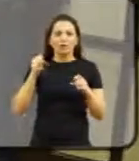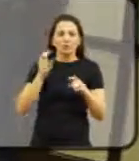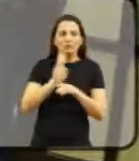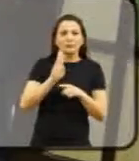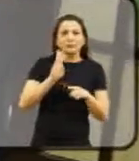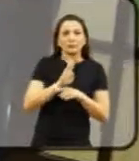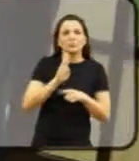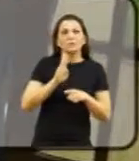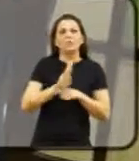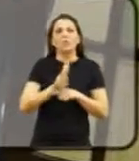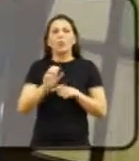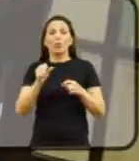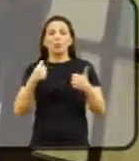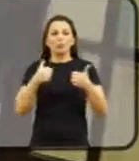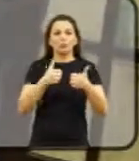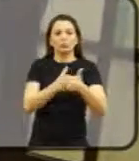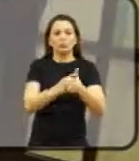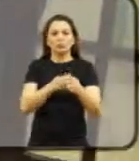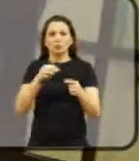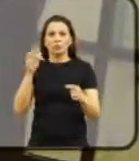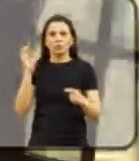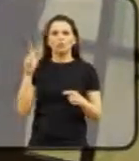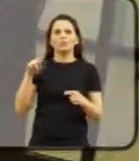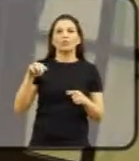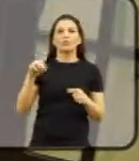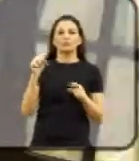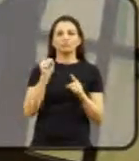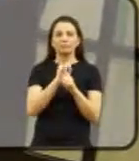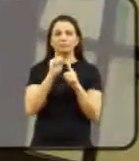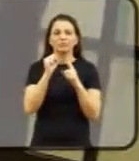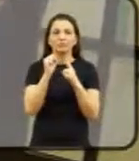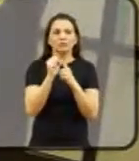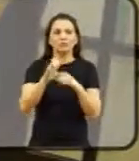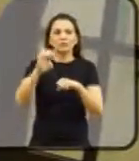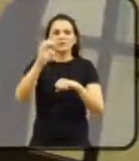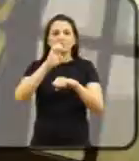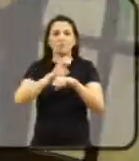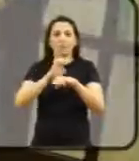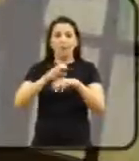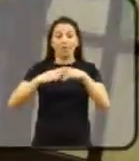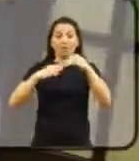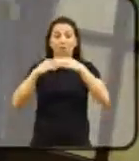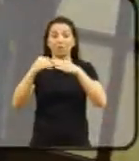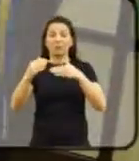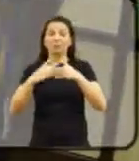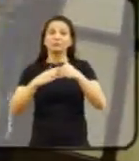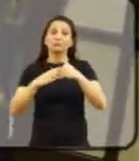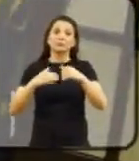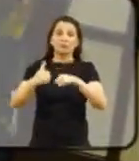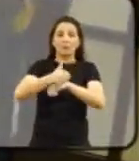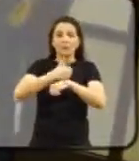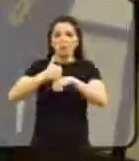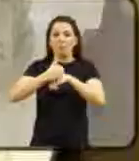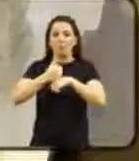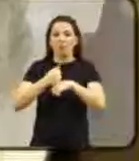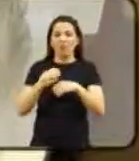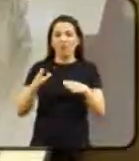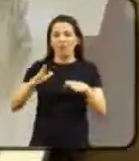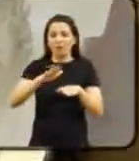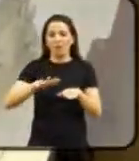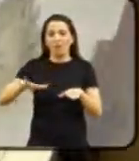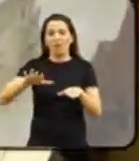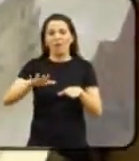Fundo Social Estadual. Esse é um programa para a formação profissional na área e para a geração de renda.